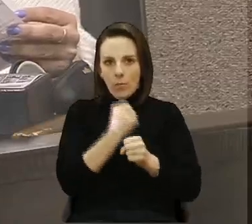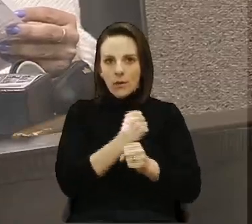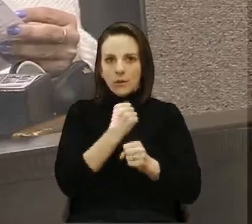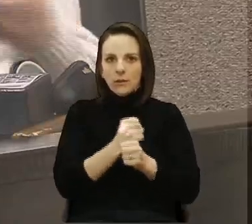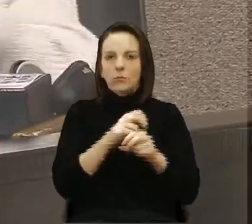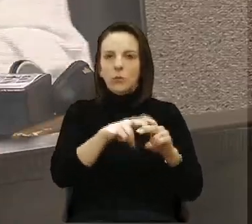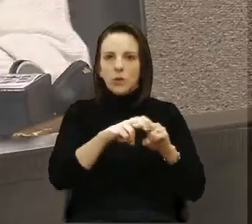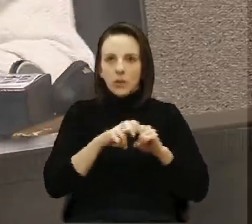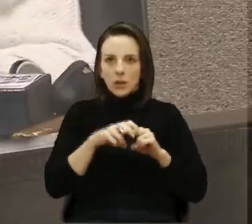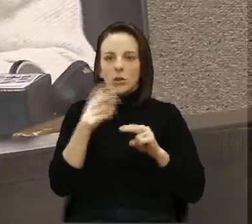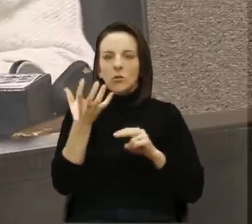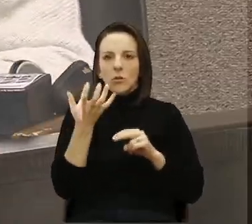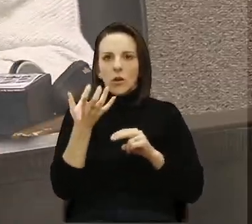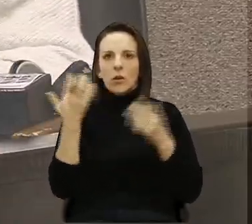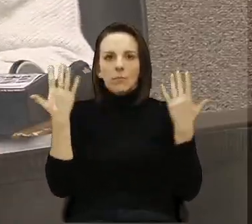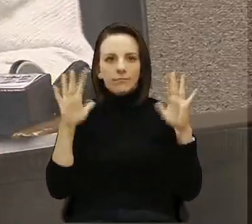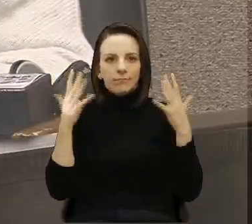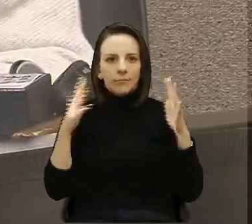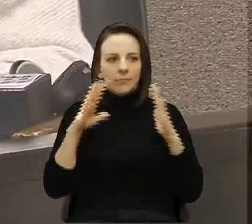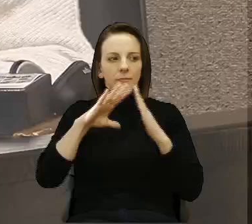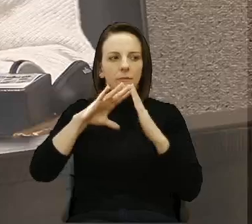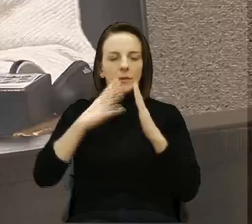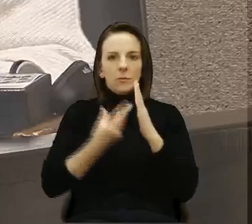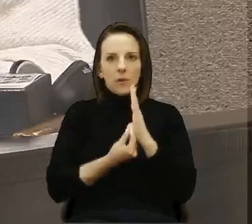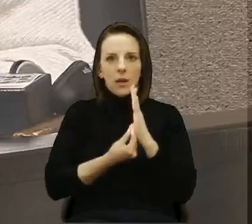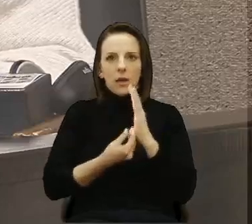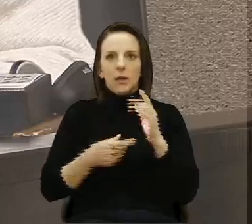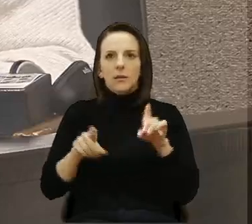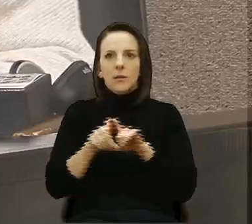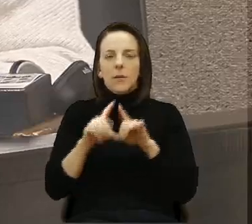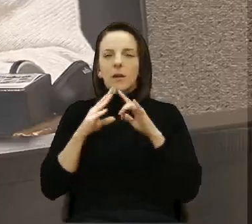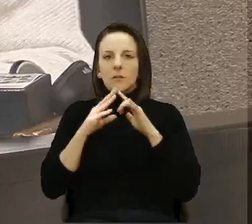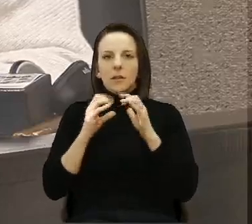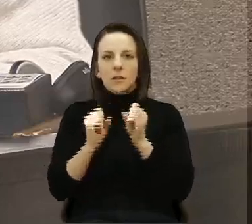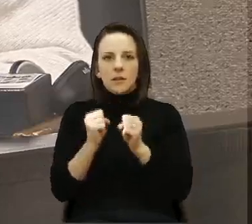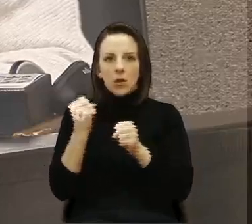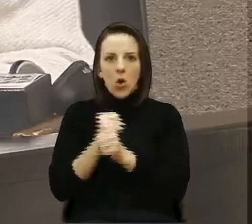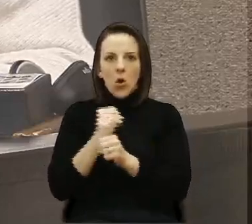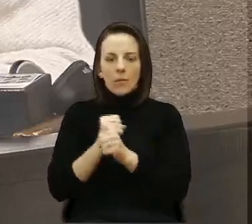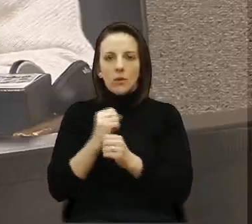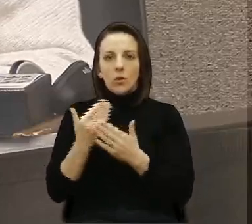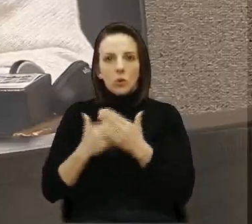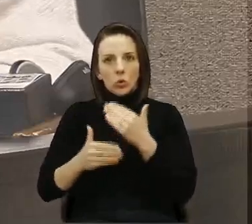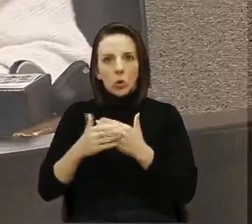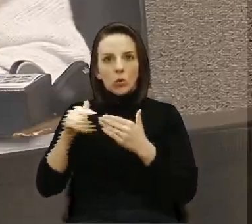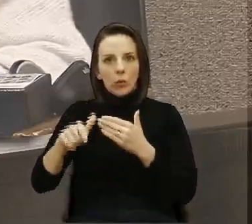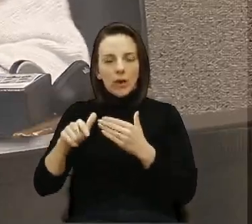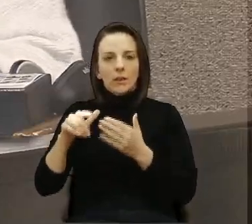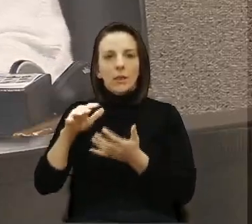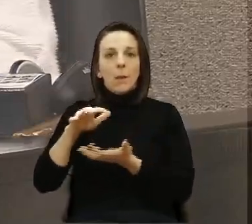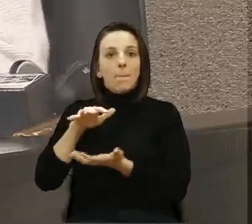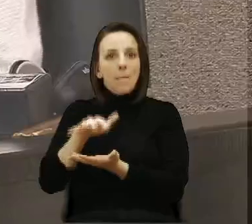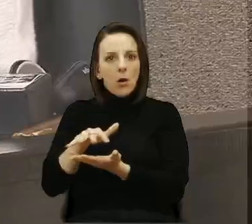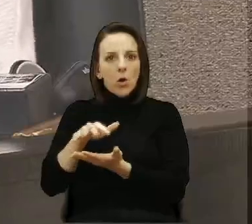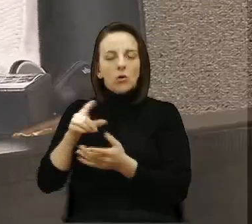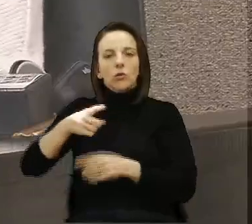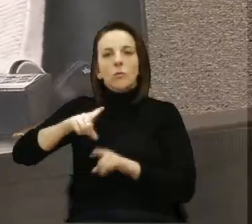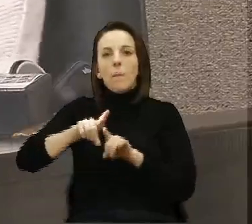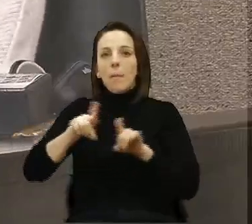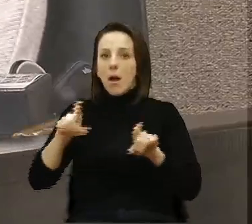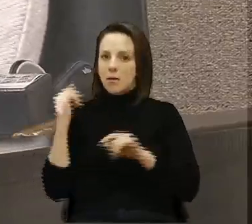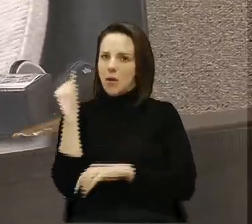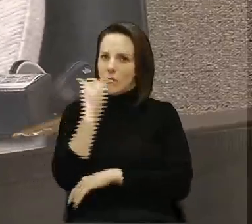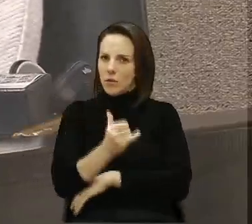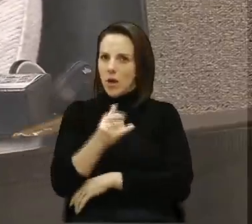quero parabenizar ao Samay, à Secretaria de Obras, por todo esse pacote. Mas dizer que vamos fiscalizar para que as